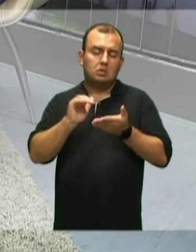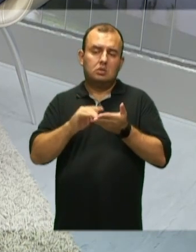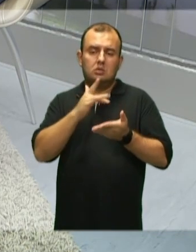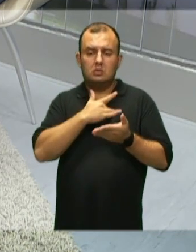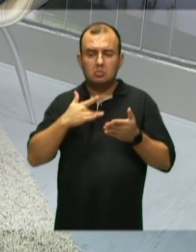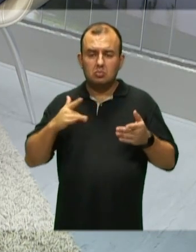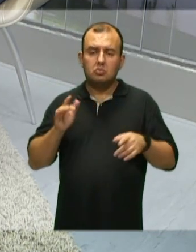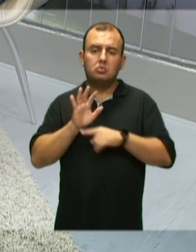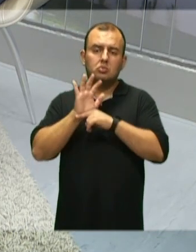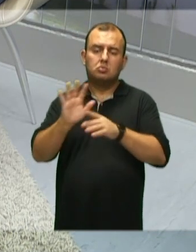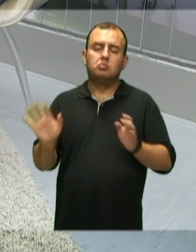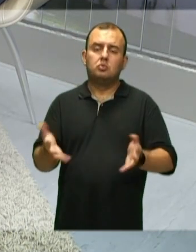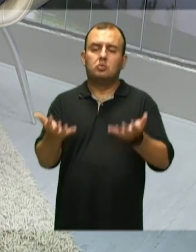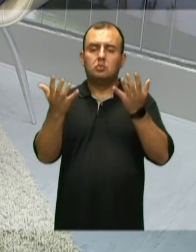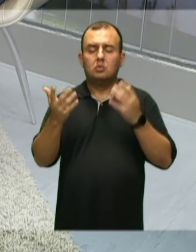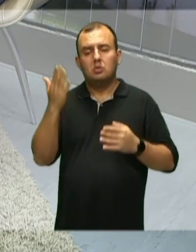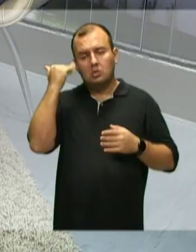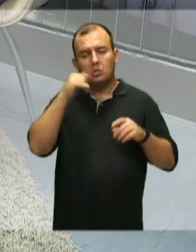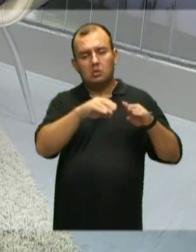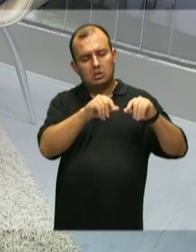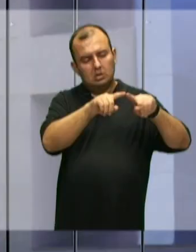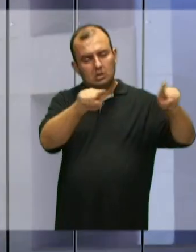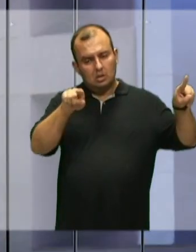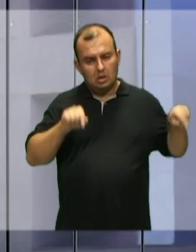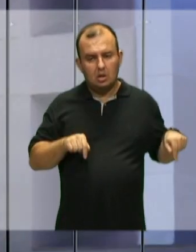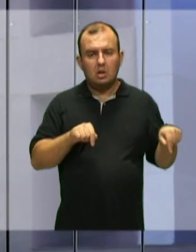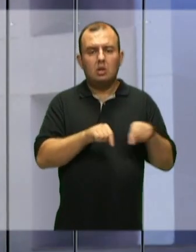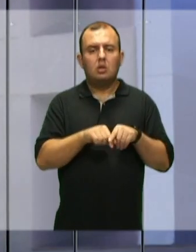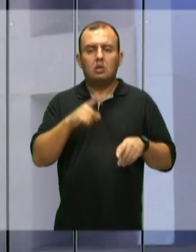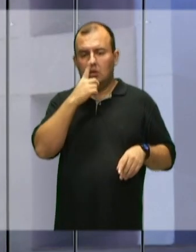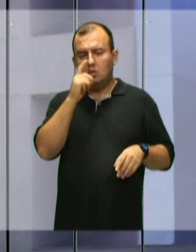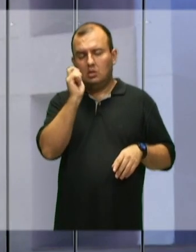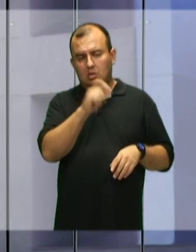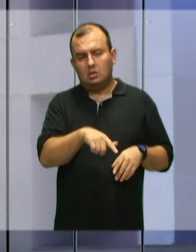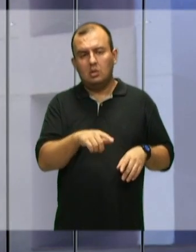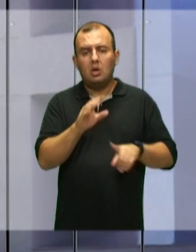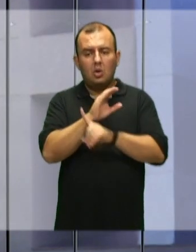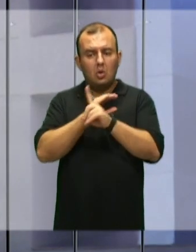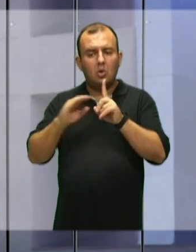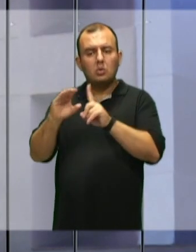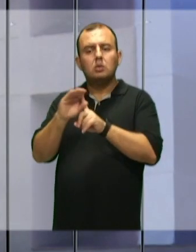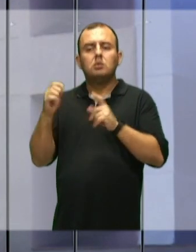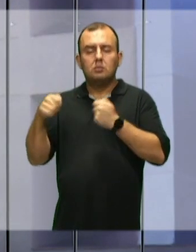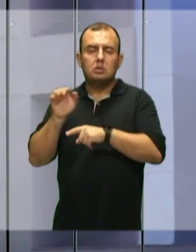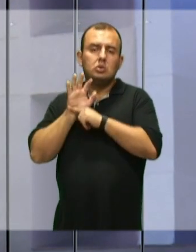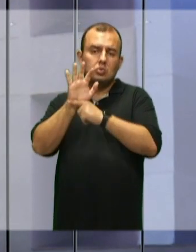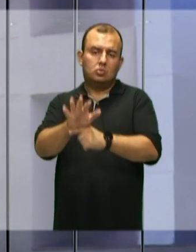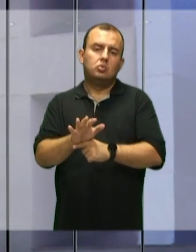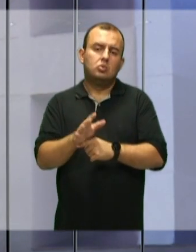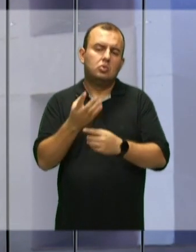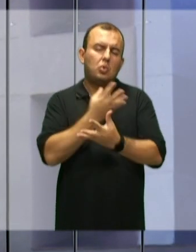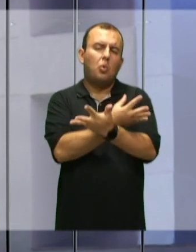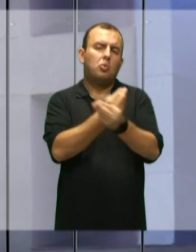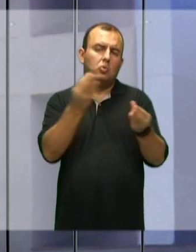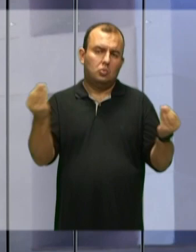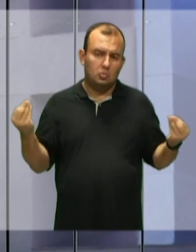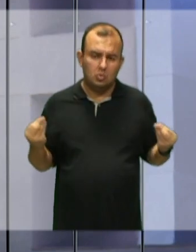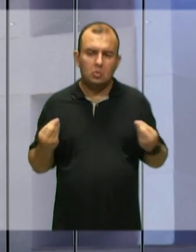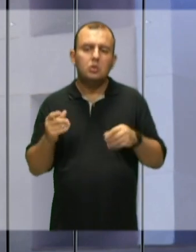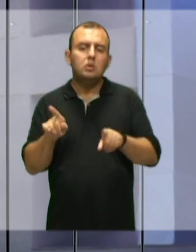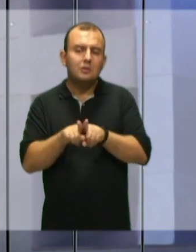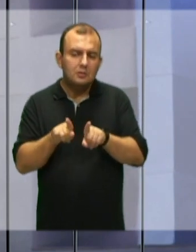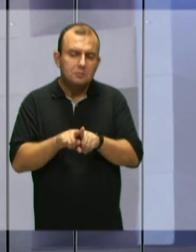momento a gente sabe com a questão dos terrenos baudios né com lixo a comunidade precisa ajudar porque são muitos né a Prefeitura de